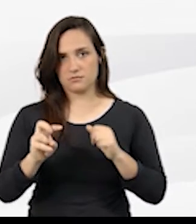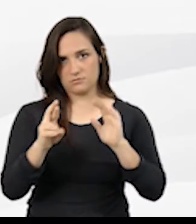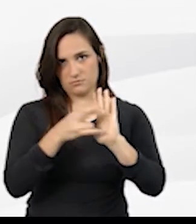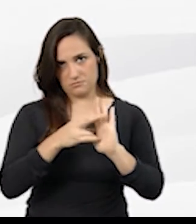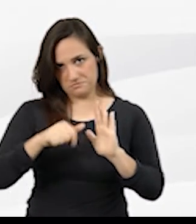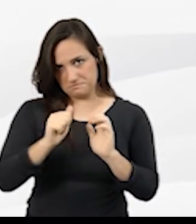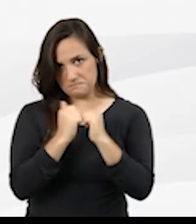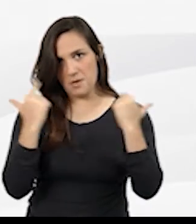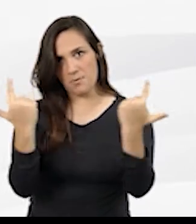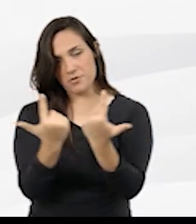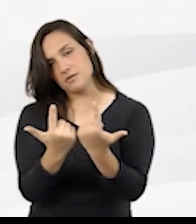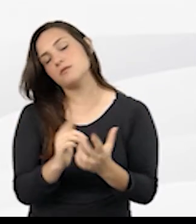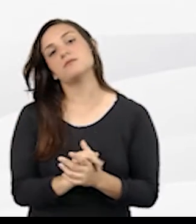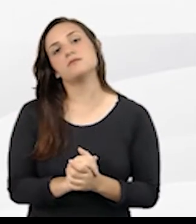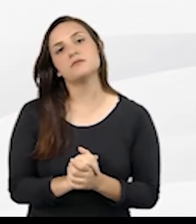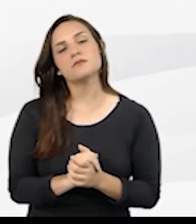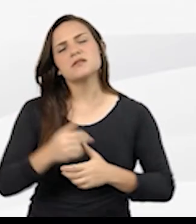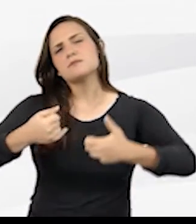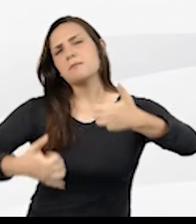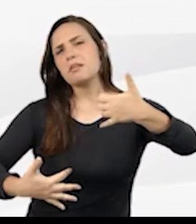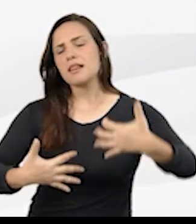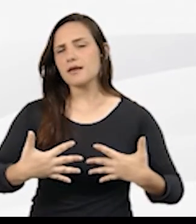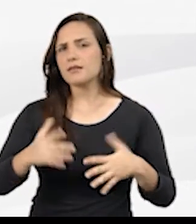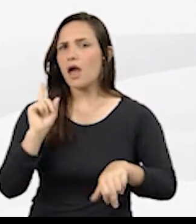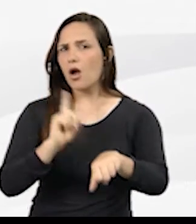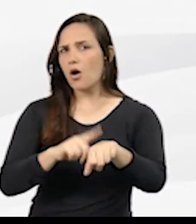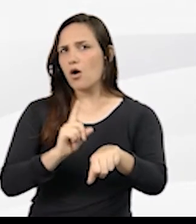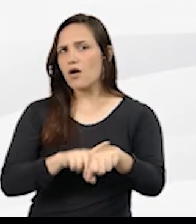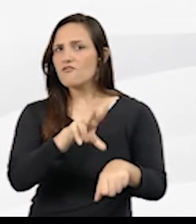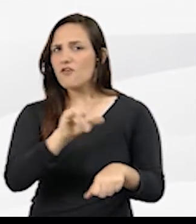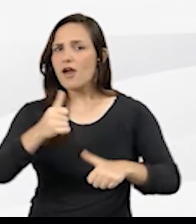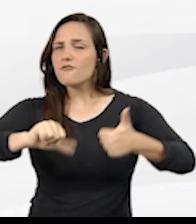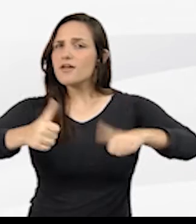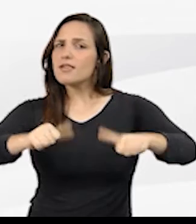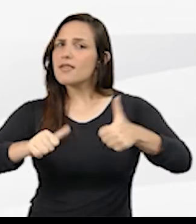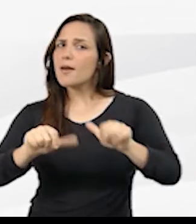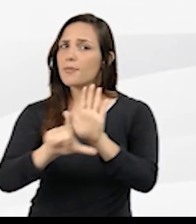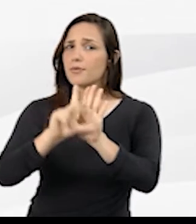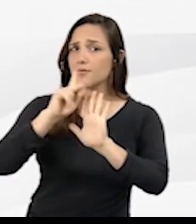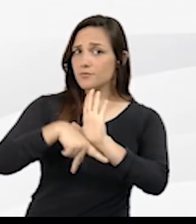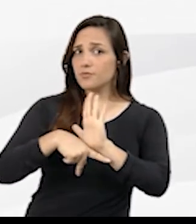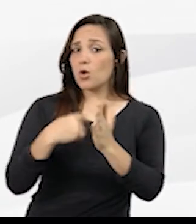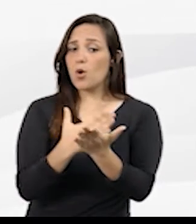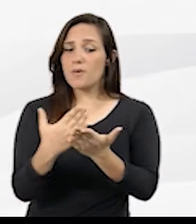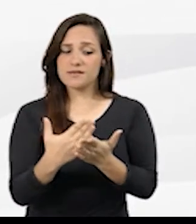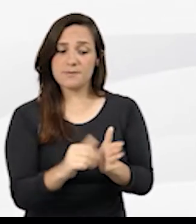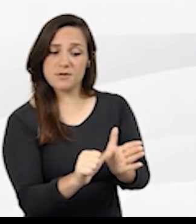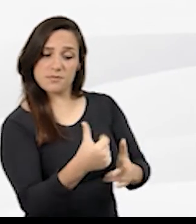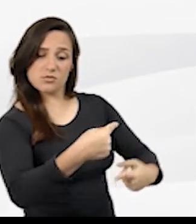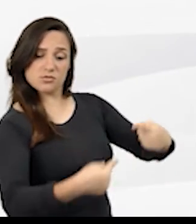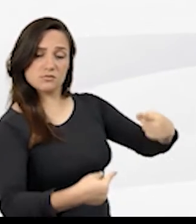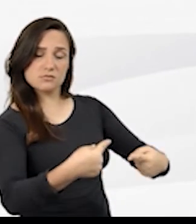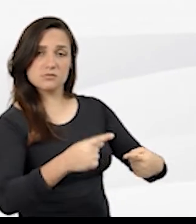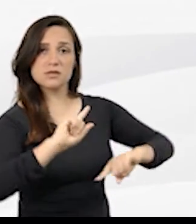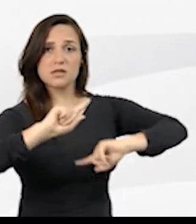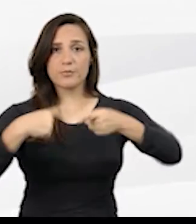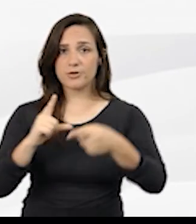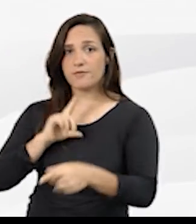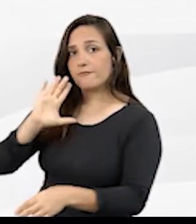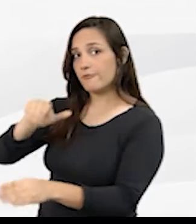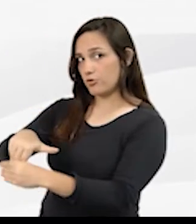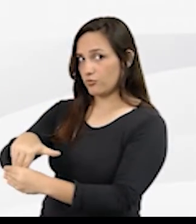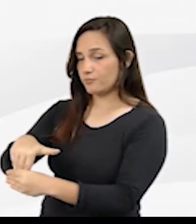Interno da Assembleia Legislativa diz que a apreciação dessas proposições tem início com discussão, sendo concluída